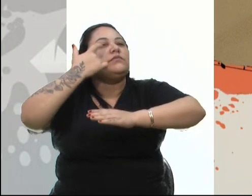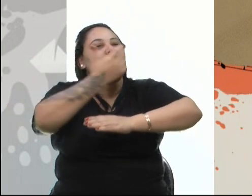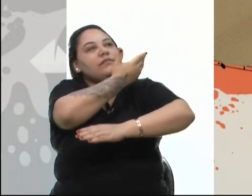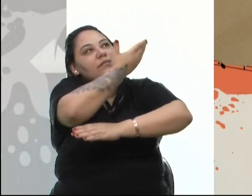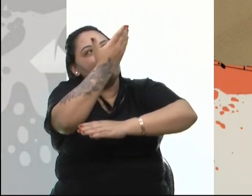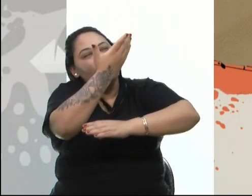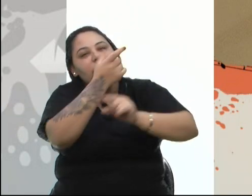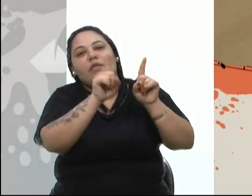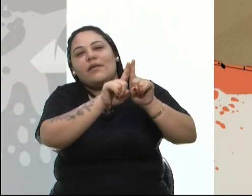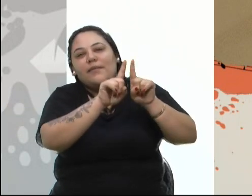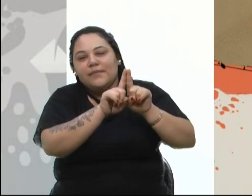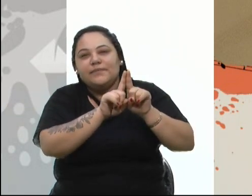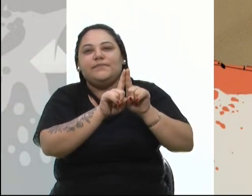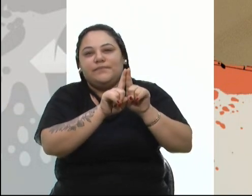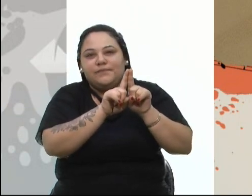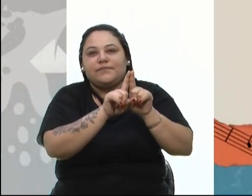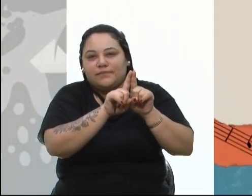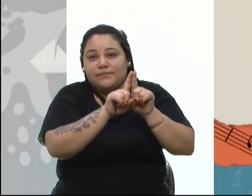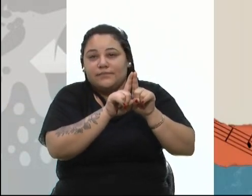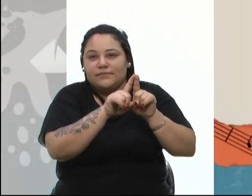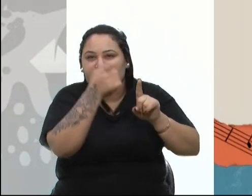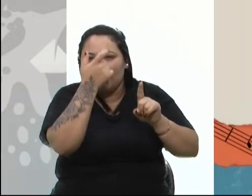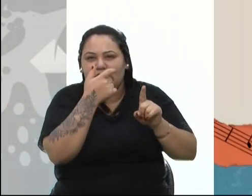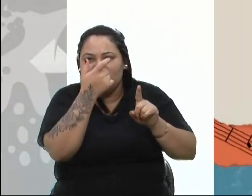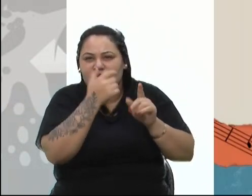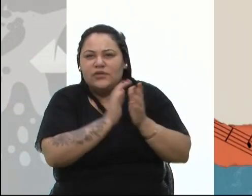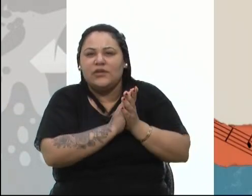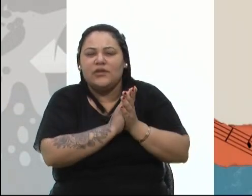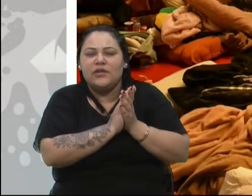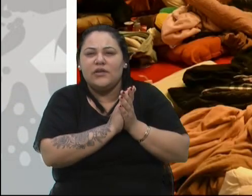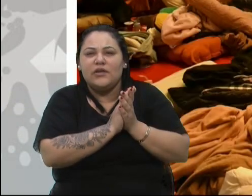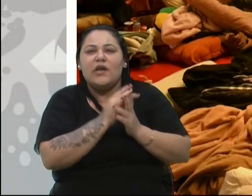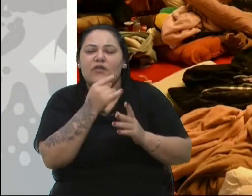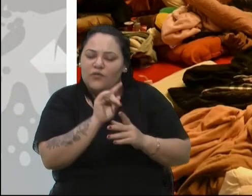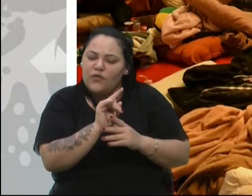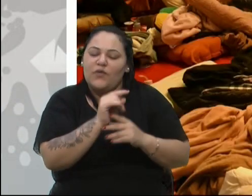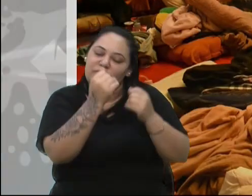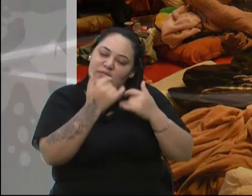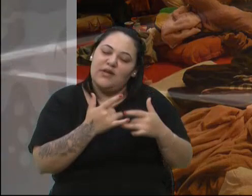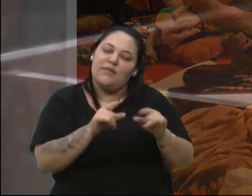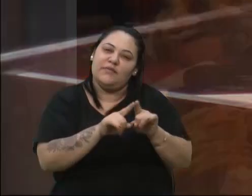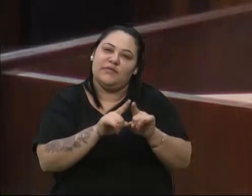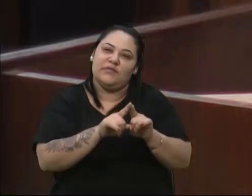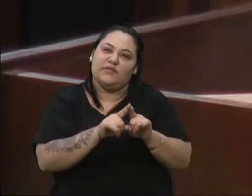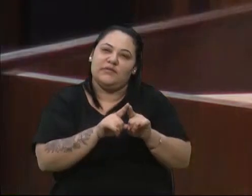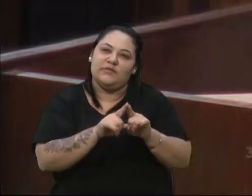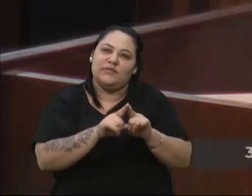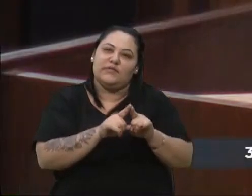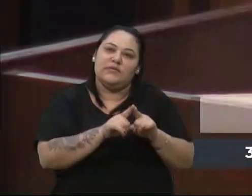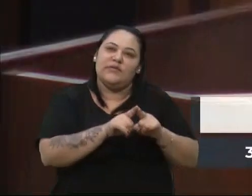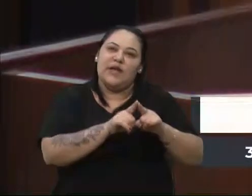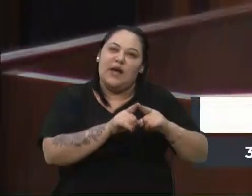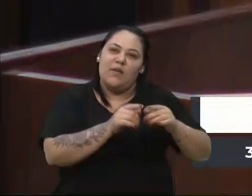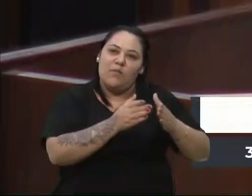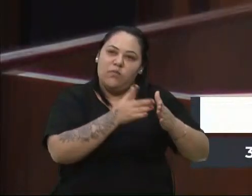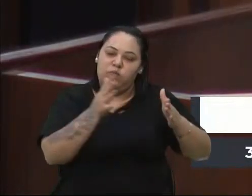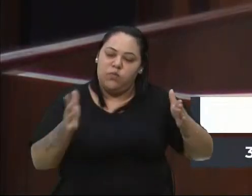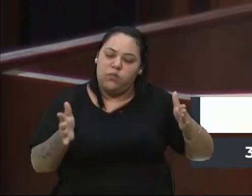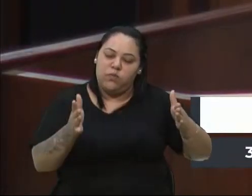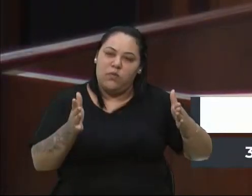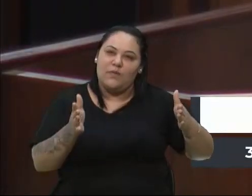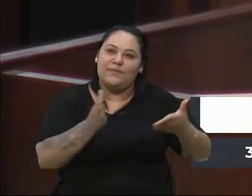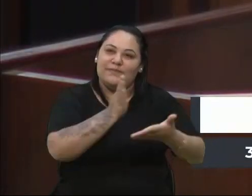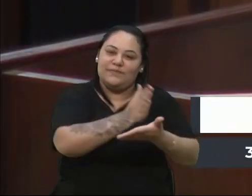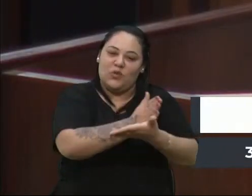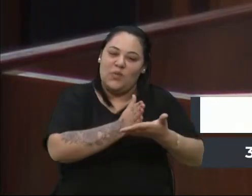slides. Inclusive, acho que eu vou nominar, gente, porque é um dever histórico. Na primeira fase, a gente teve, inclusive, Renato Filippini